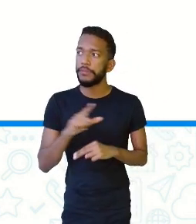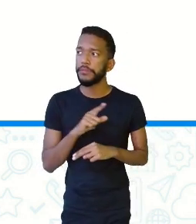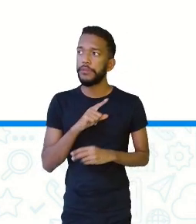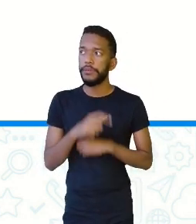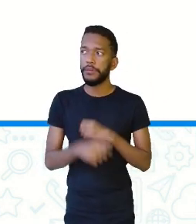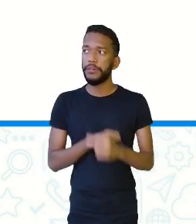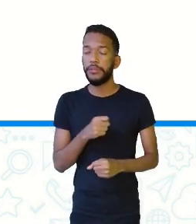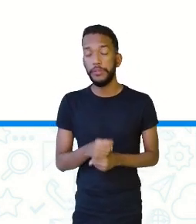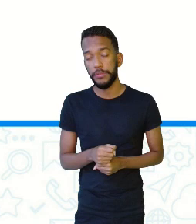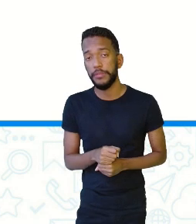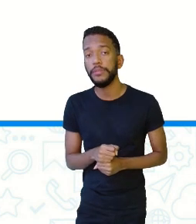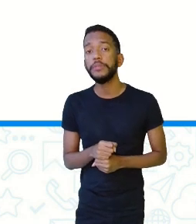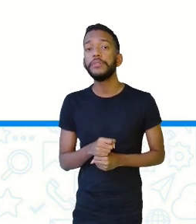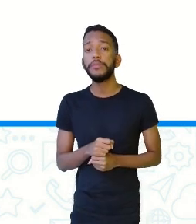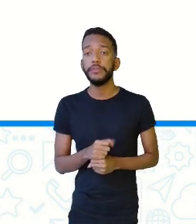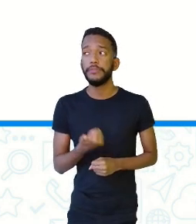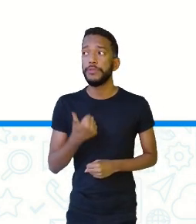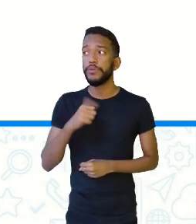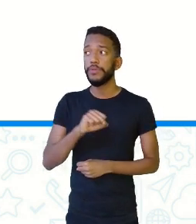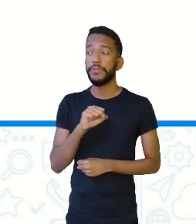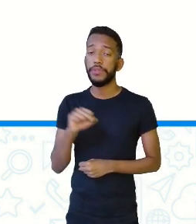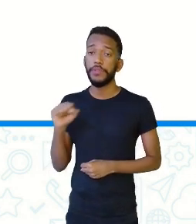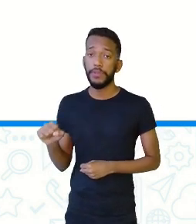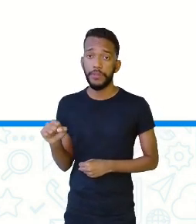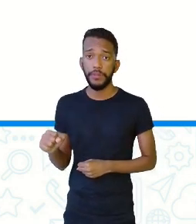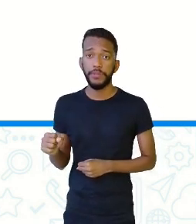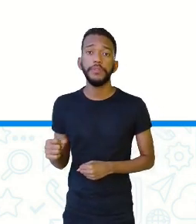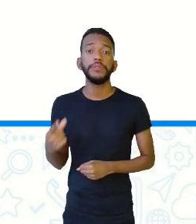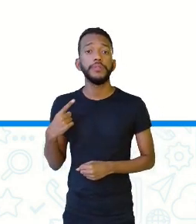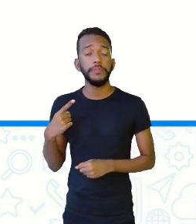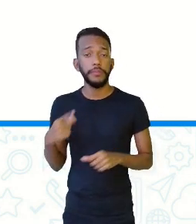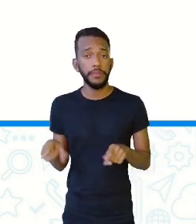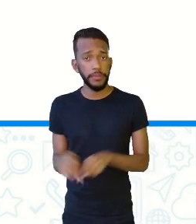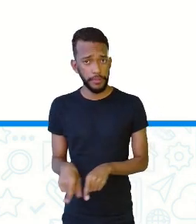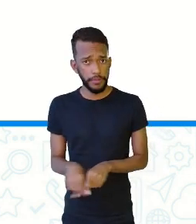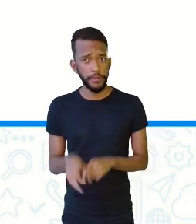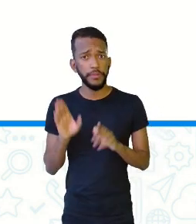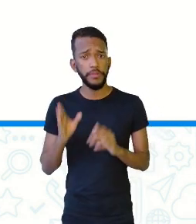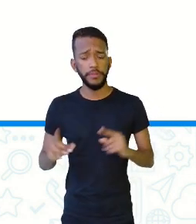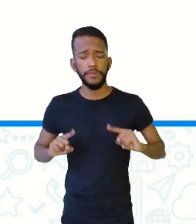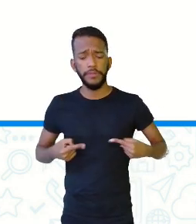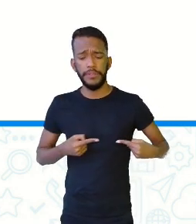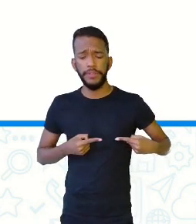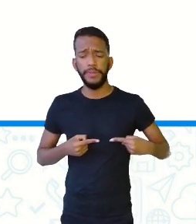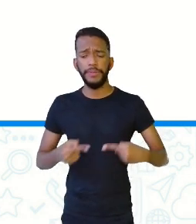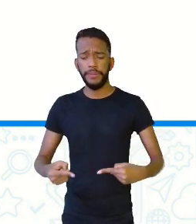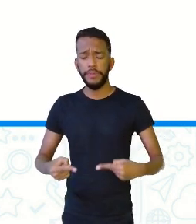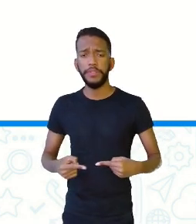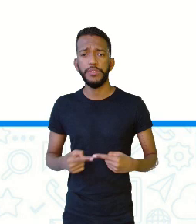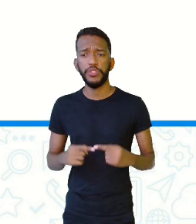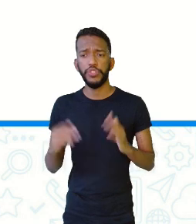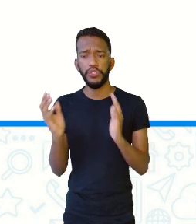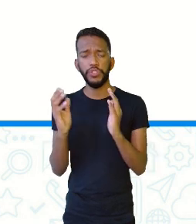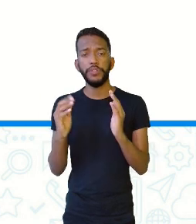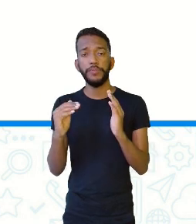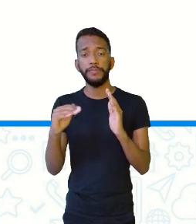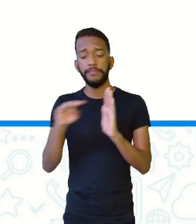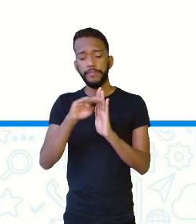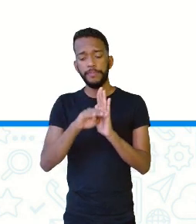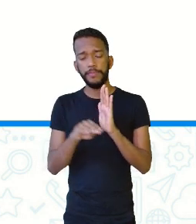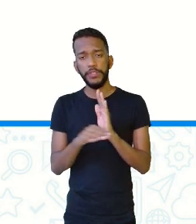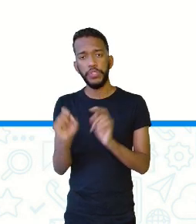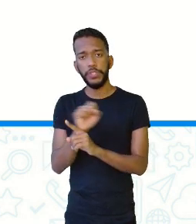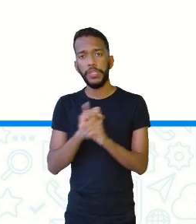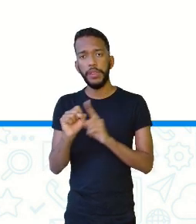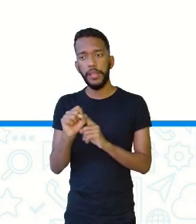ano de 1888. Na verdade, houve pressões de várias camadas da sociedade para que isso já